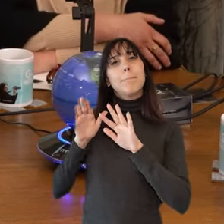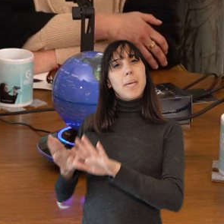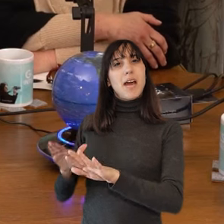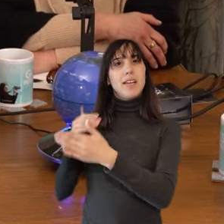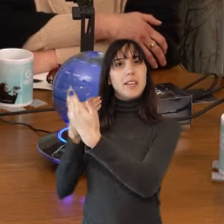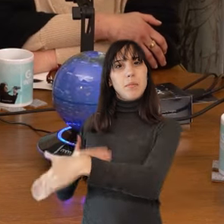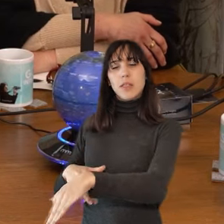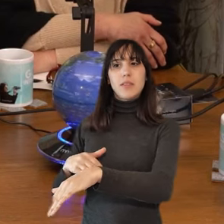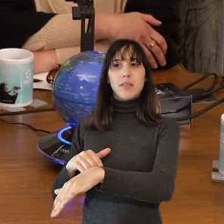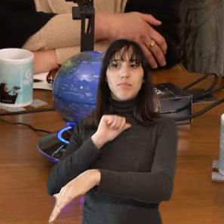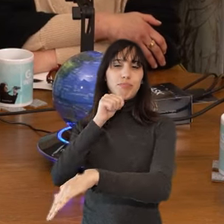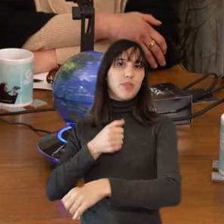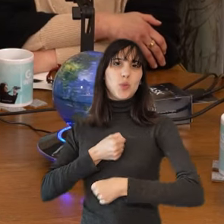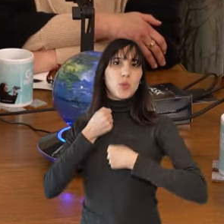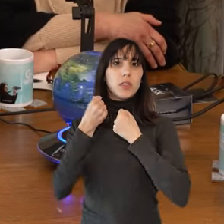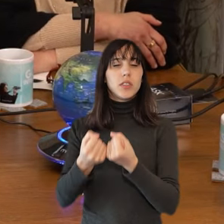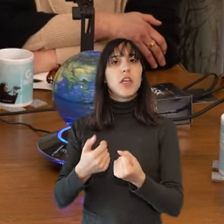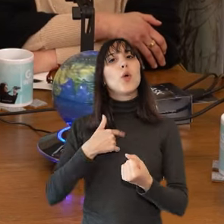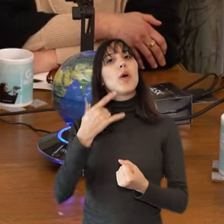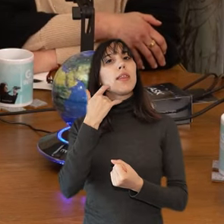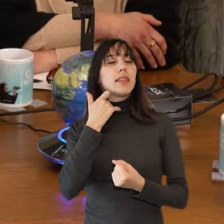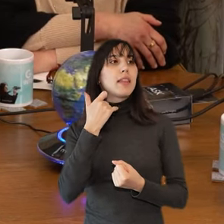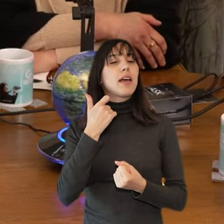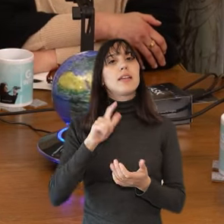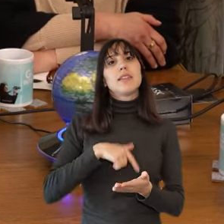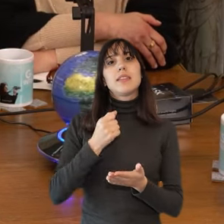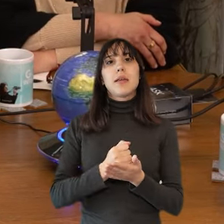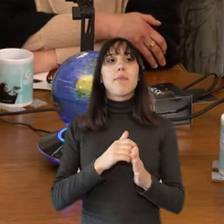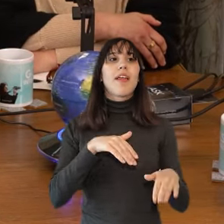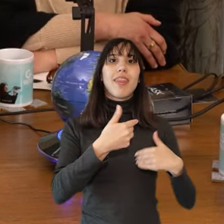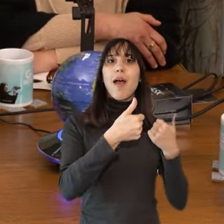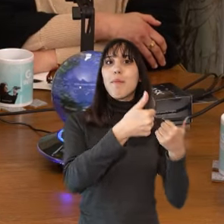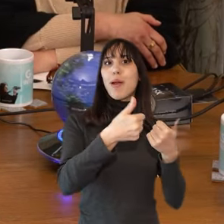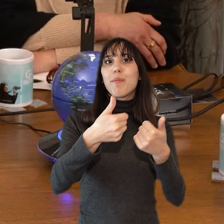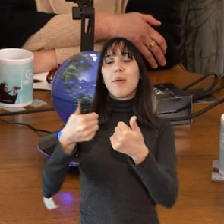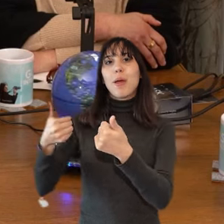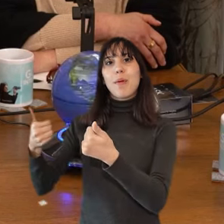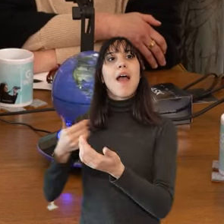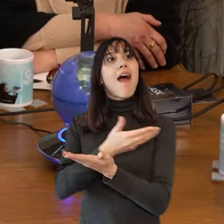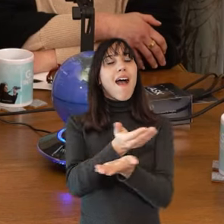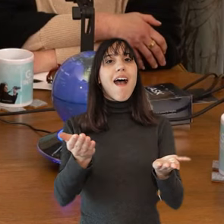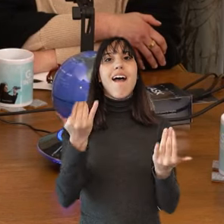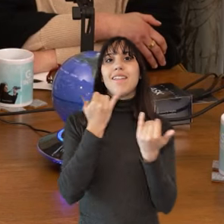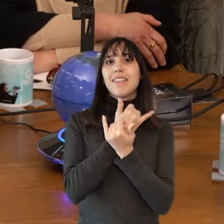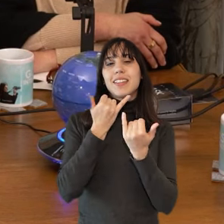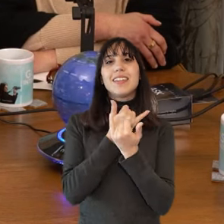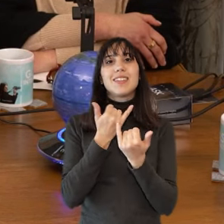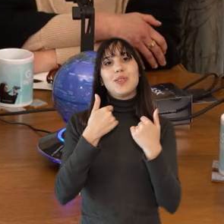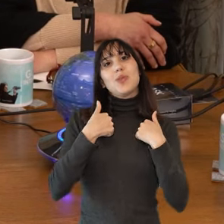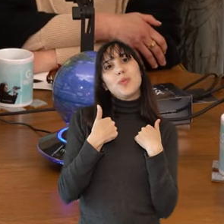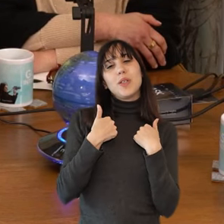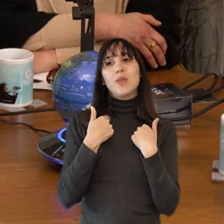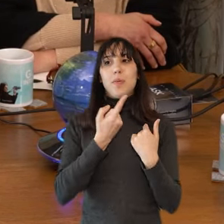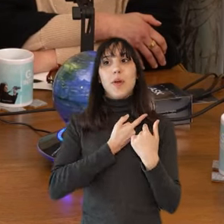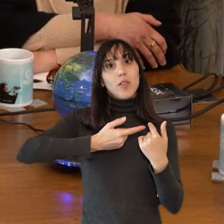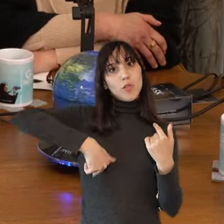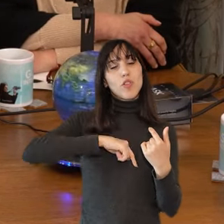limites então a minha tendência era sempre tentar agradar para para as pessoas ficarem felizes comigo não é esta reação que nós temos